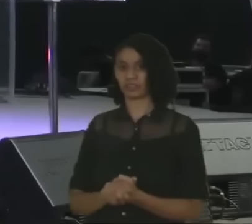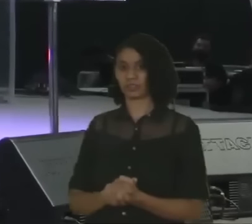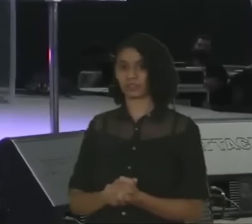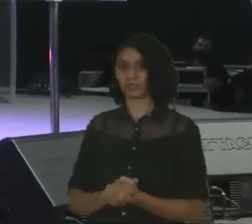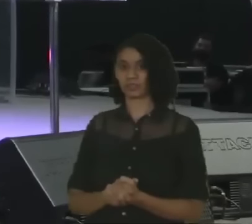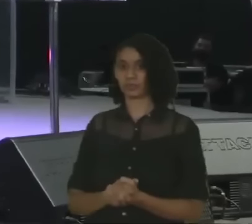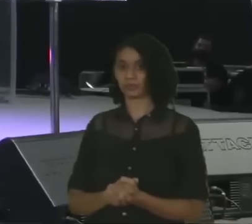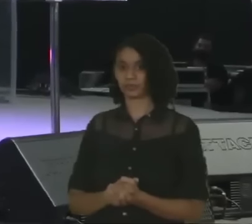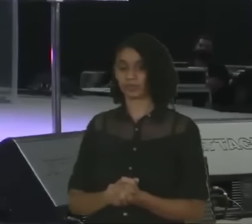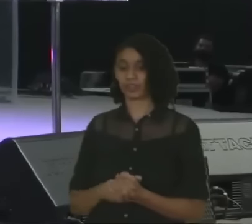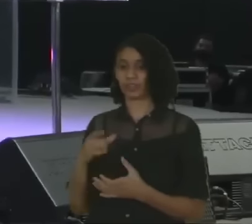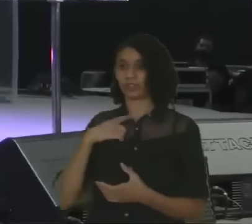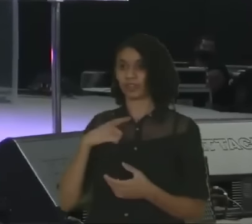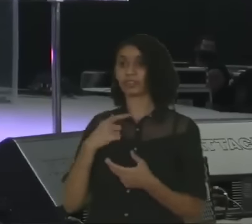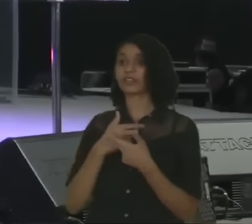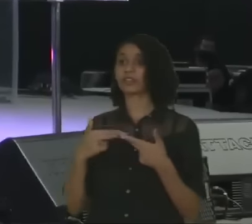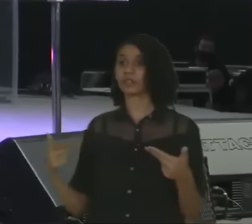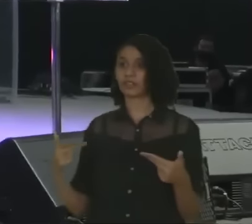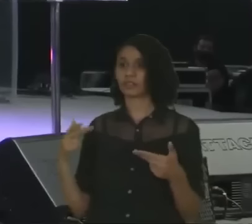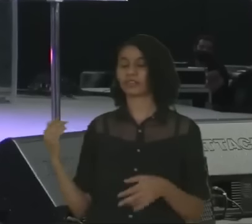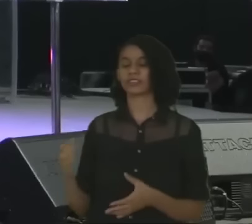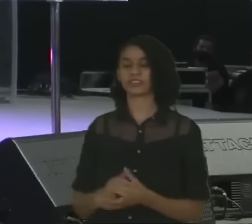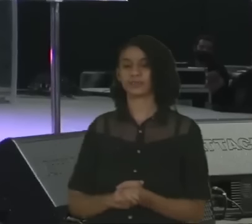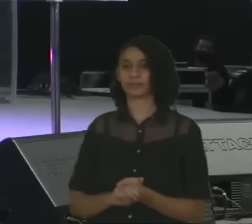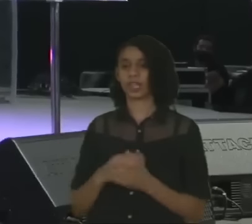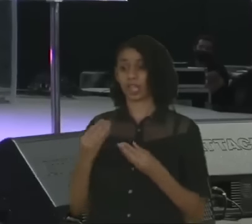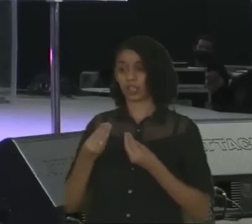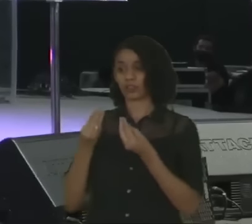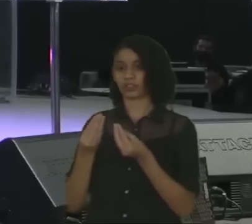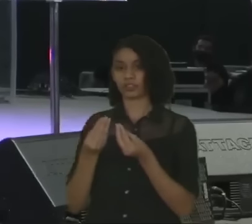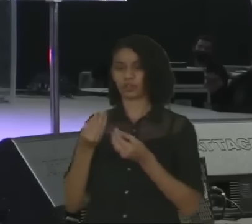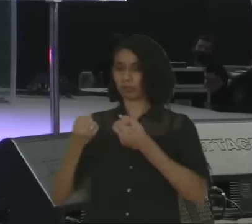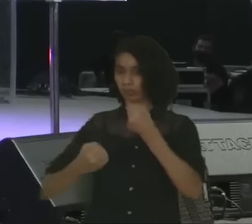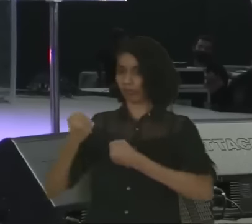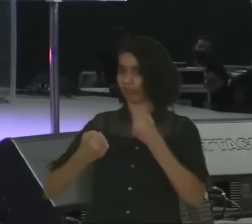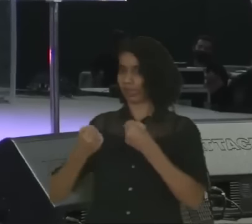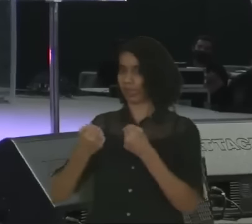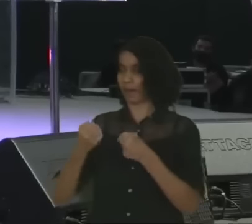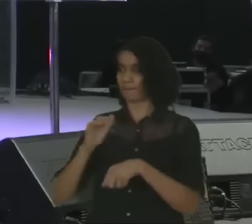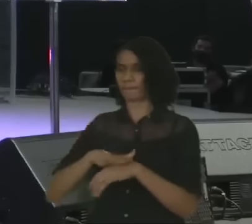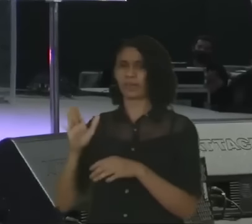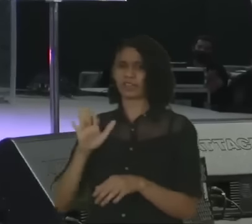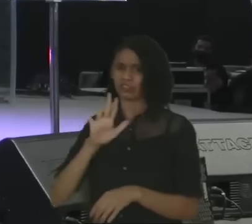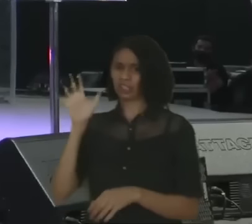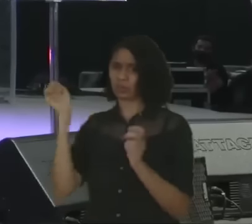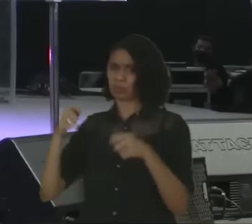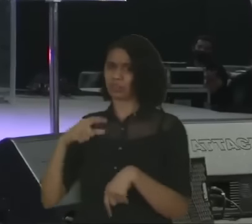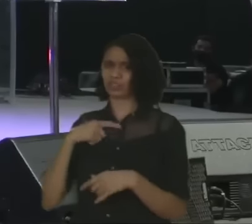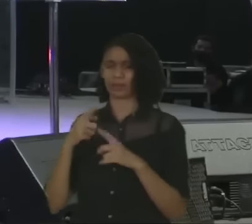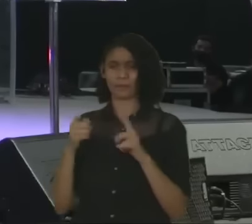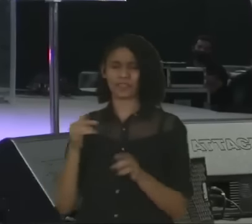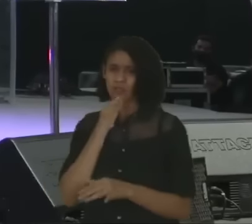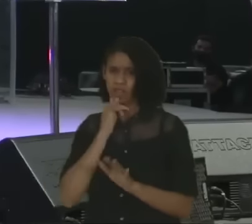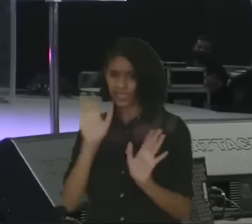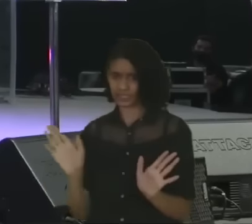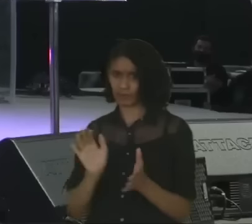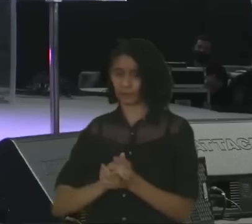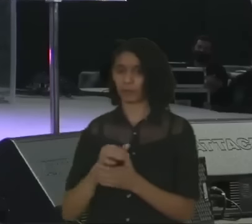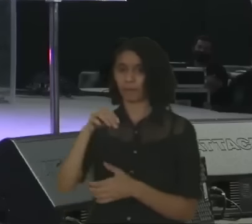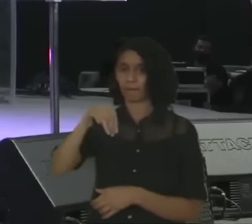algo incrível você vai ganhar eu vou dizer esse carro deve ter um mais caro mas eu não entendo muito bem vamos dizer que ele vai ganhar um